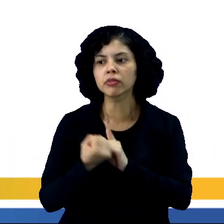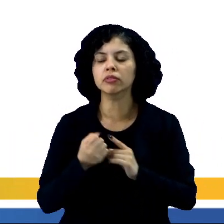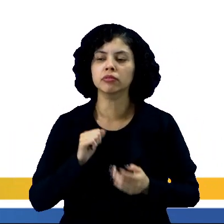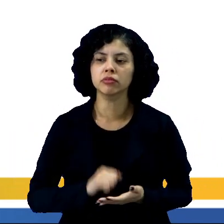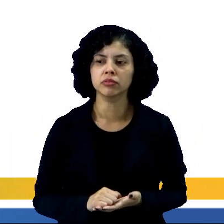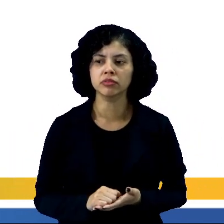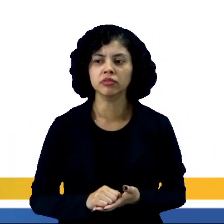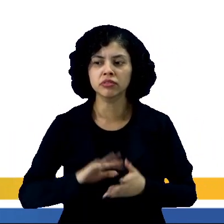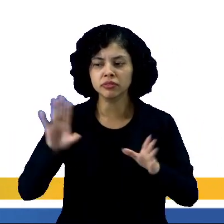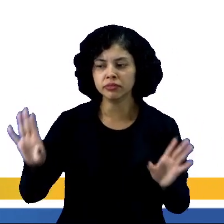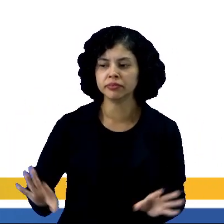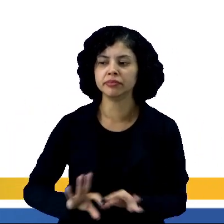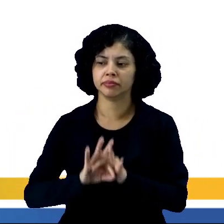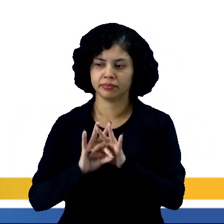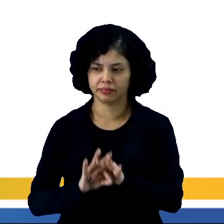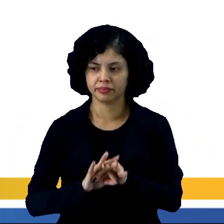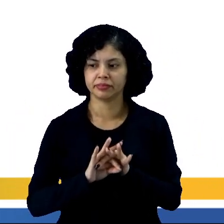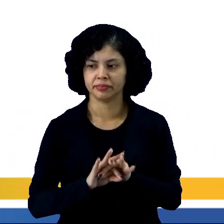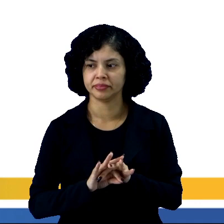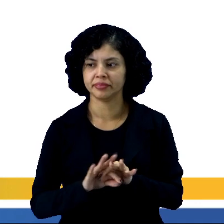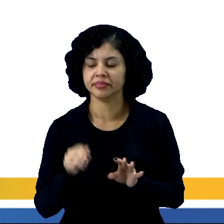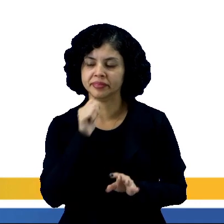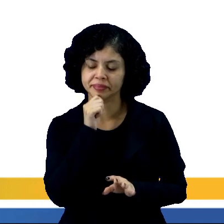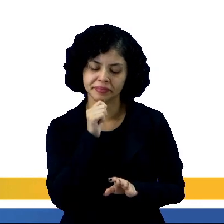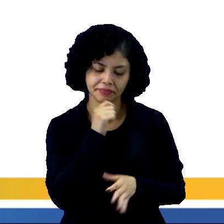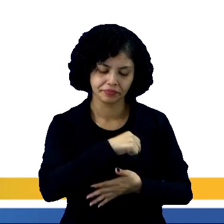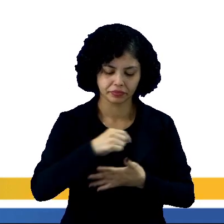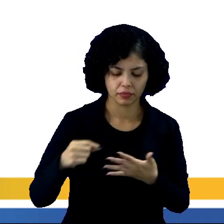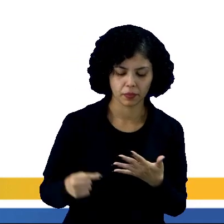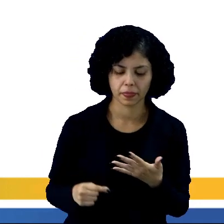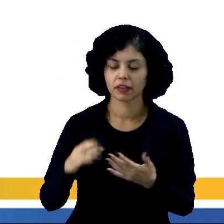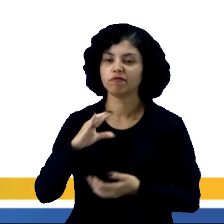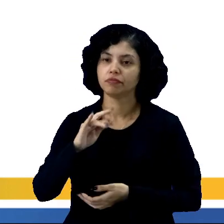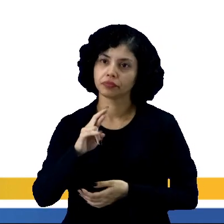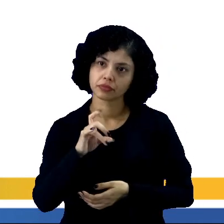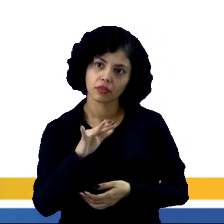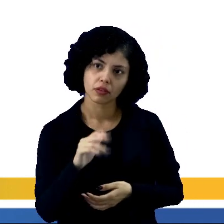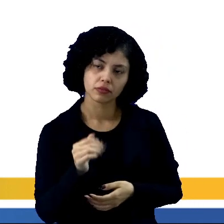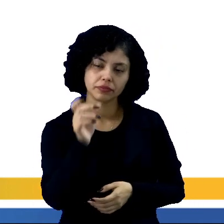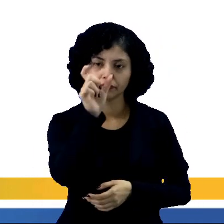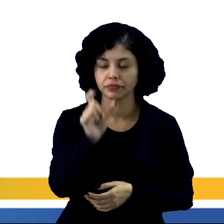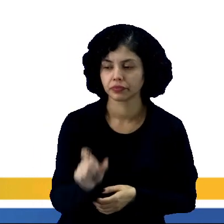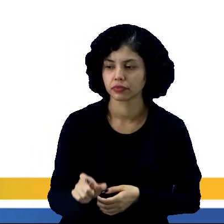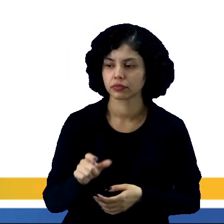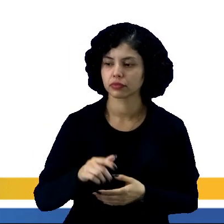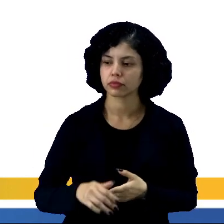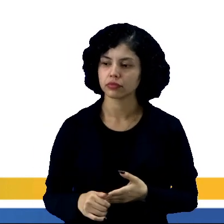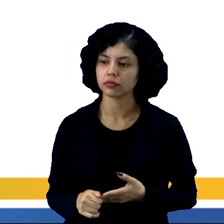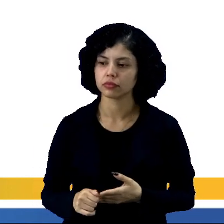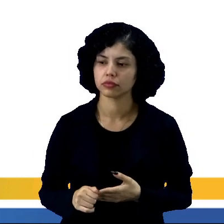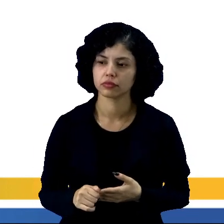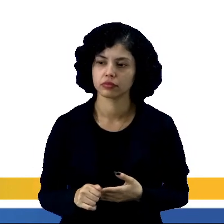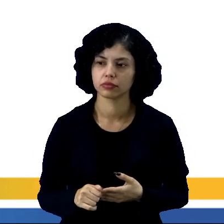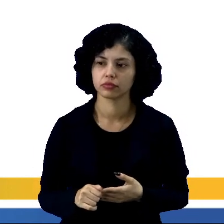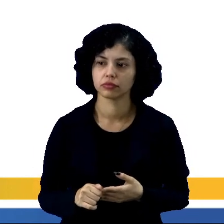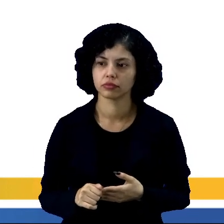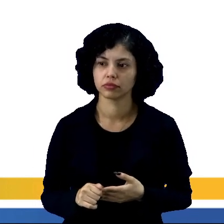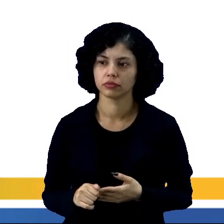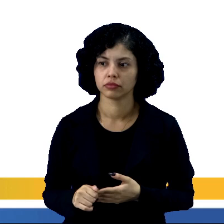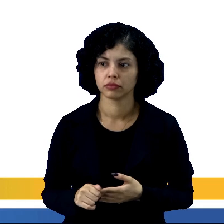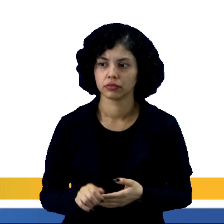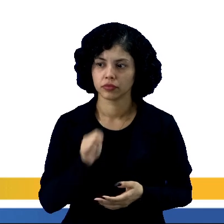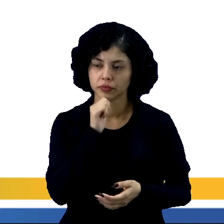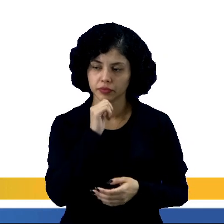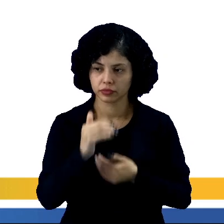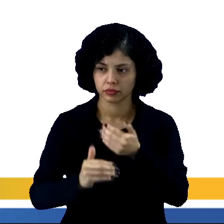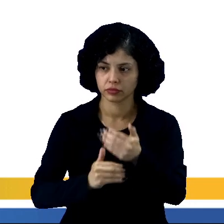tá? Então esses são aí os tipos, tá? De composição do personagem, tranquilo? Em